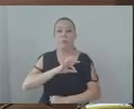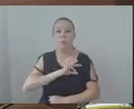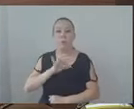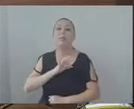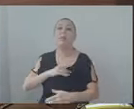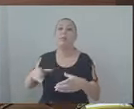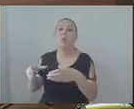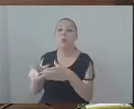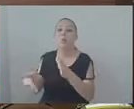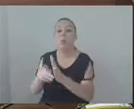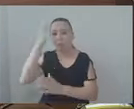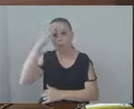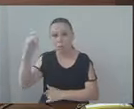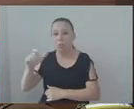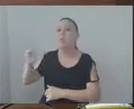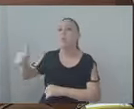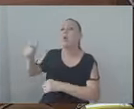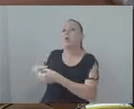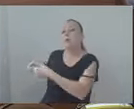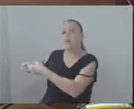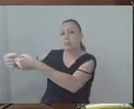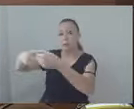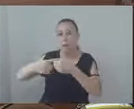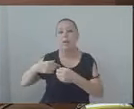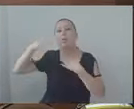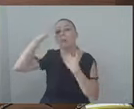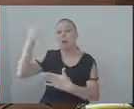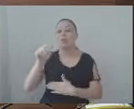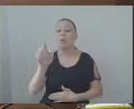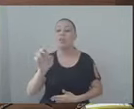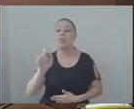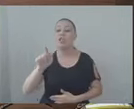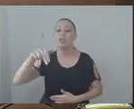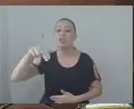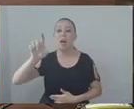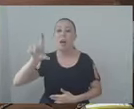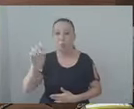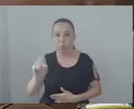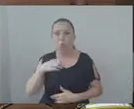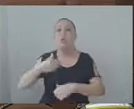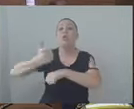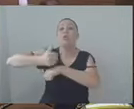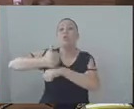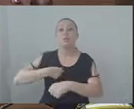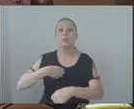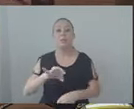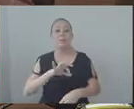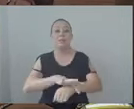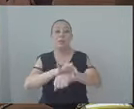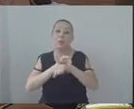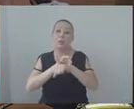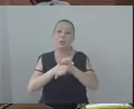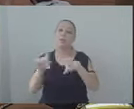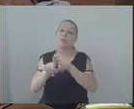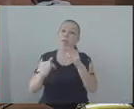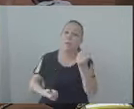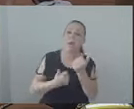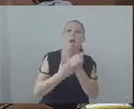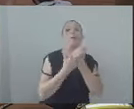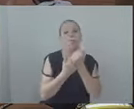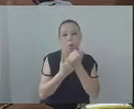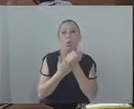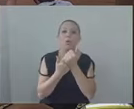especiais. Quero agradecer ao Reginaldo, que é o nosso diretor de segurança, que também fez essa ponte para essa tribuna livre.